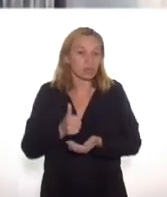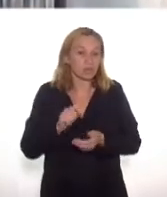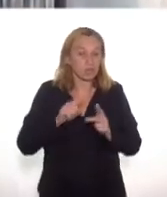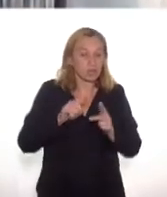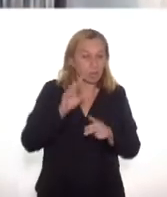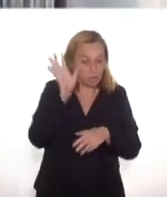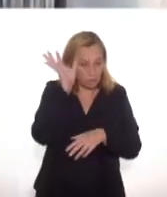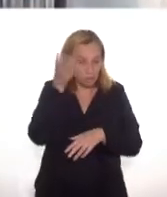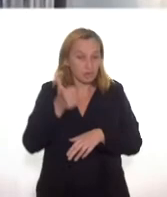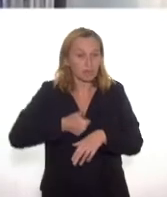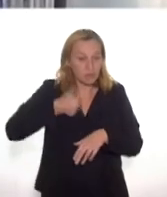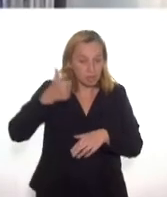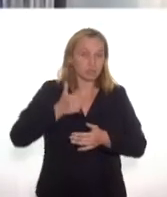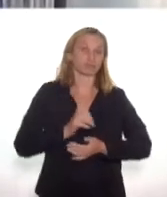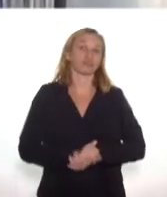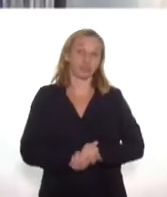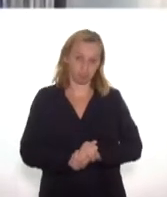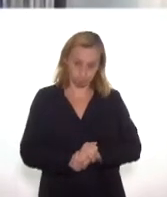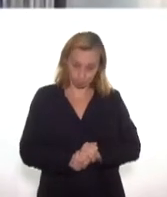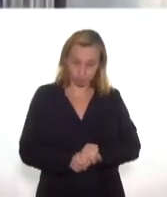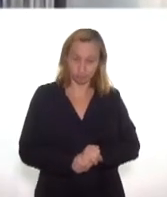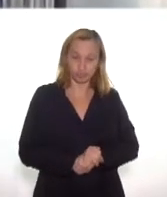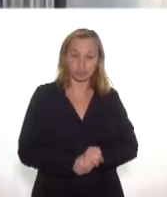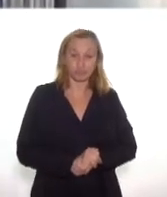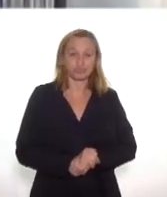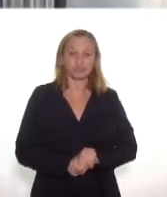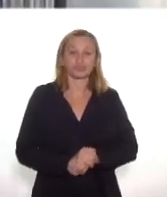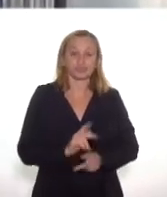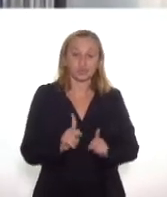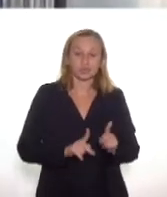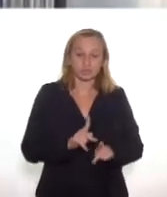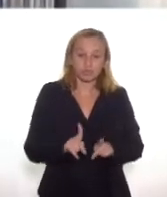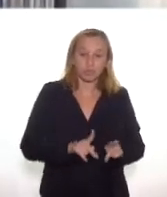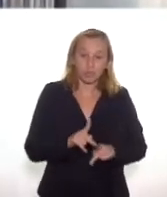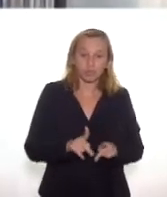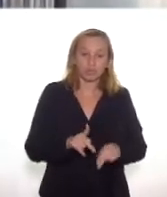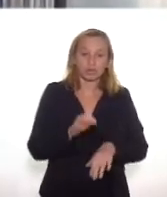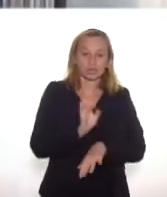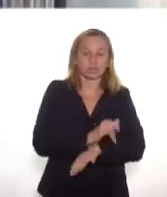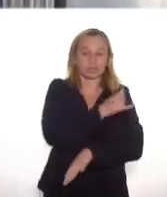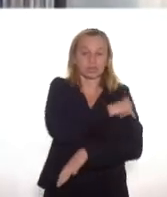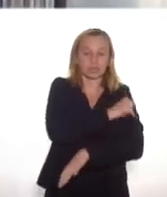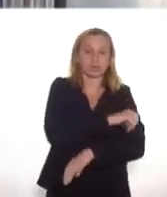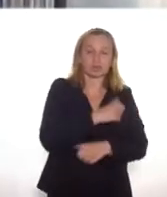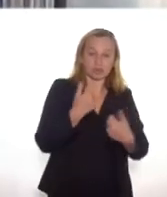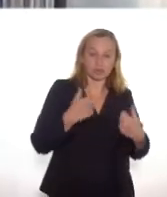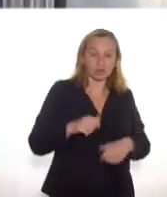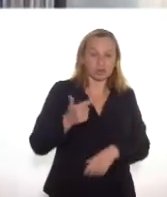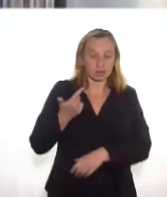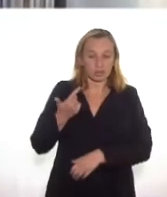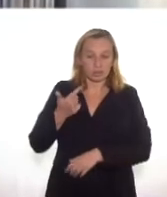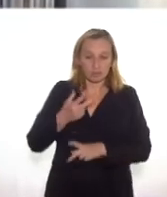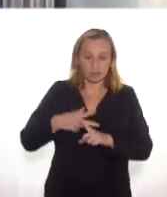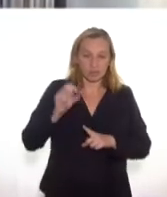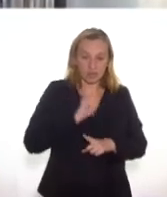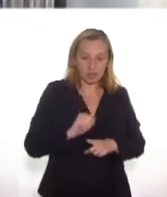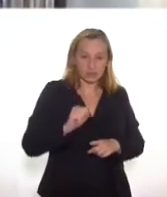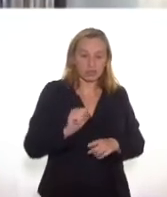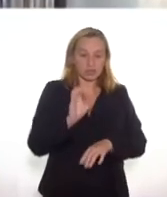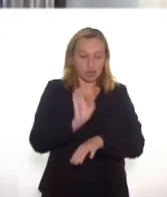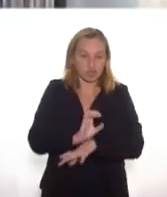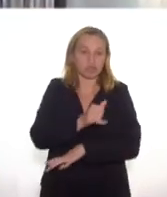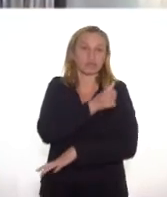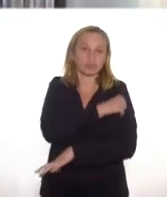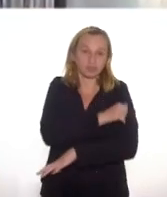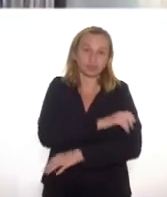resolver isso da melhor maneira possível, de forma a população da cidade do Rio de Janeiro sair ganhando, não só da cidade, do estado do